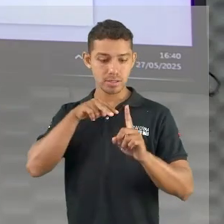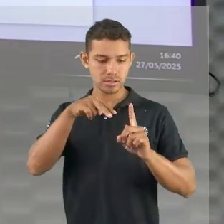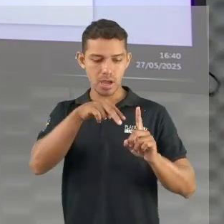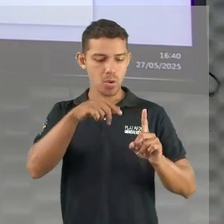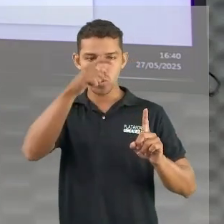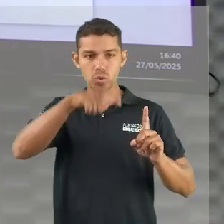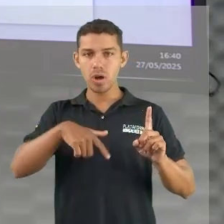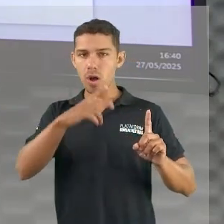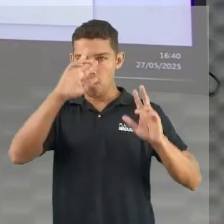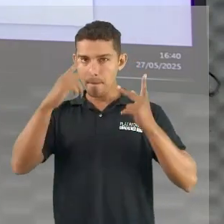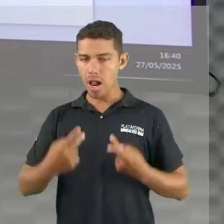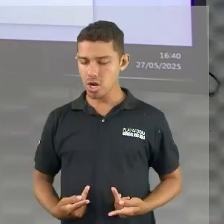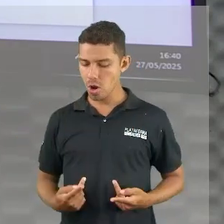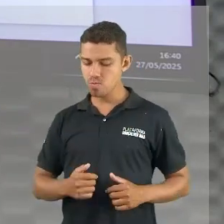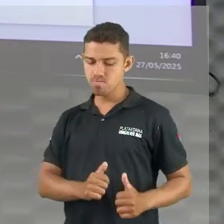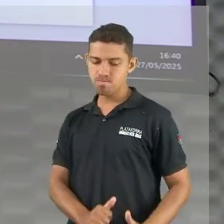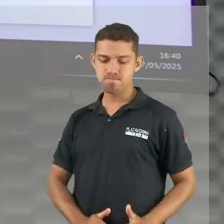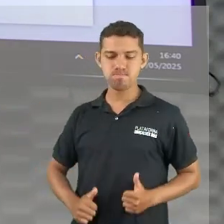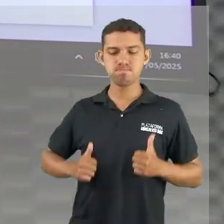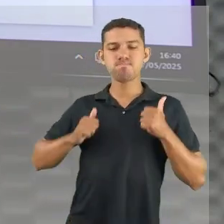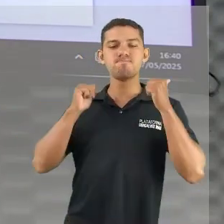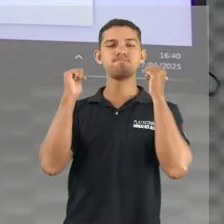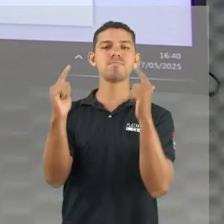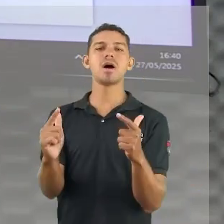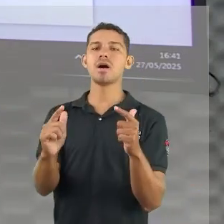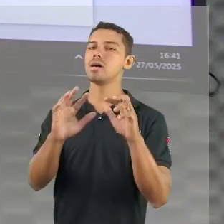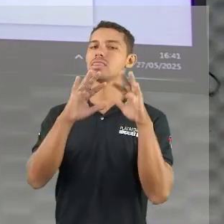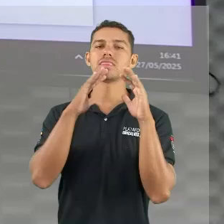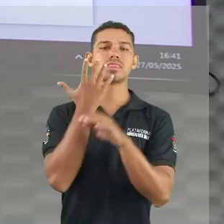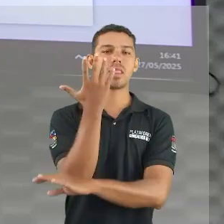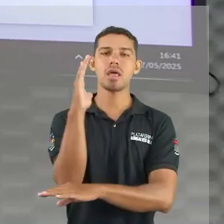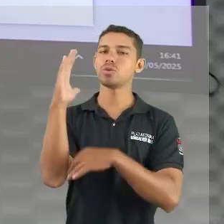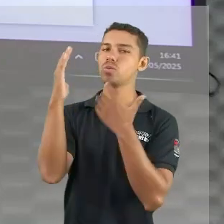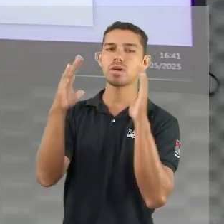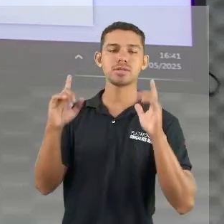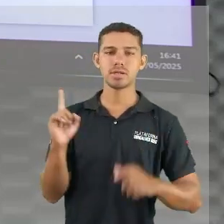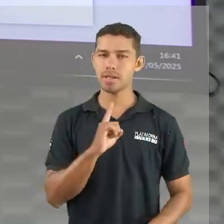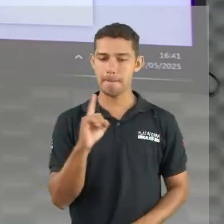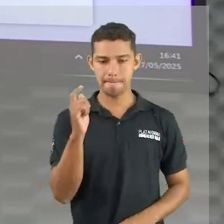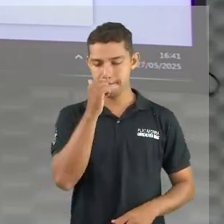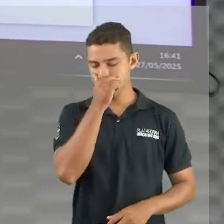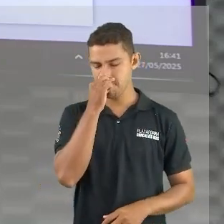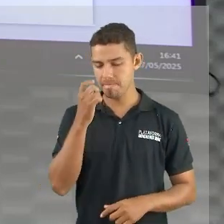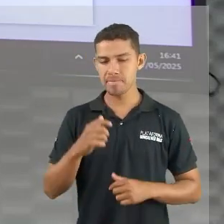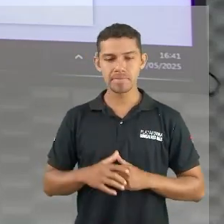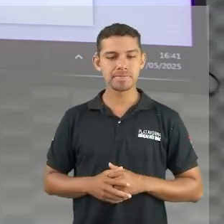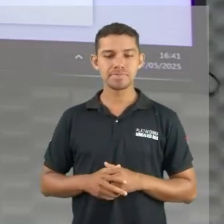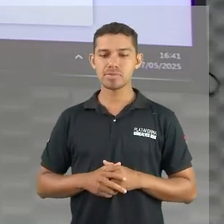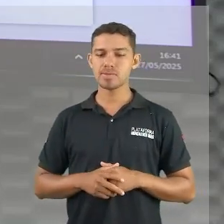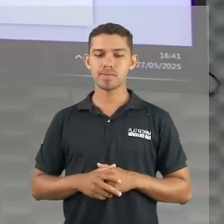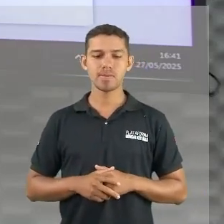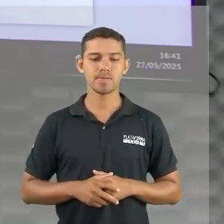humano se percebe superior, né, à natureza. E aí aqui eu trouxe, né,